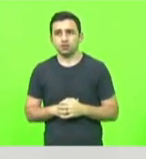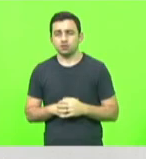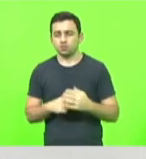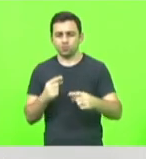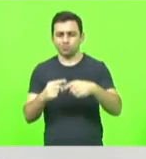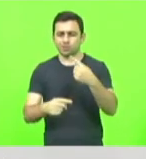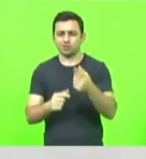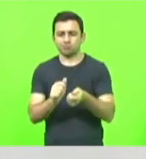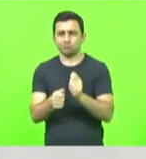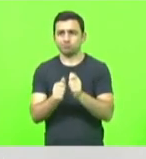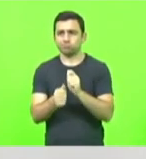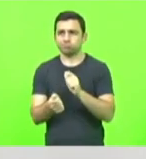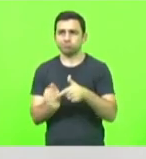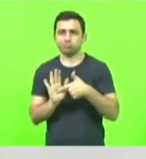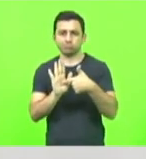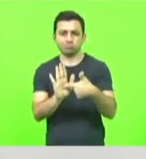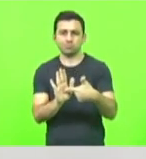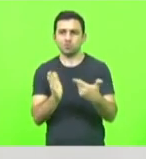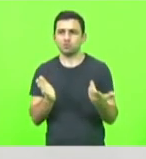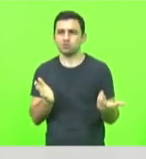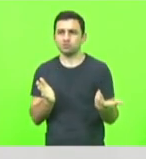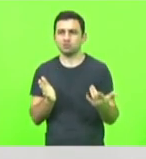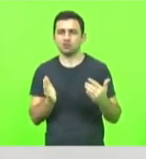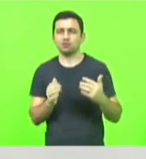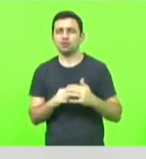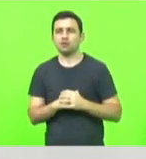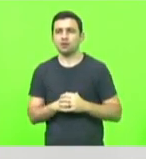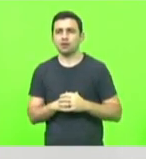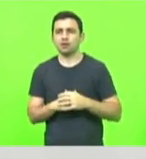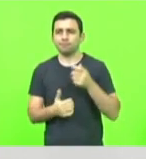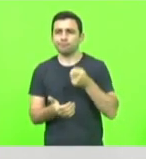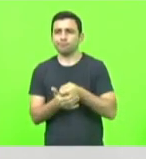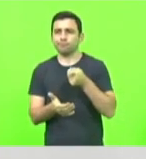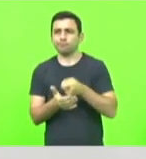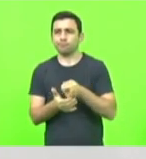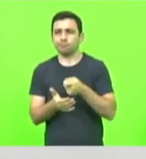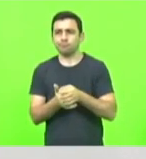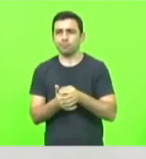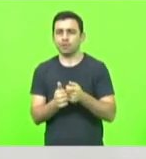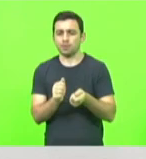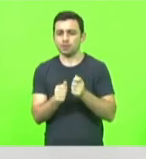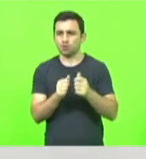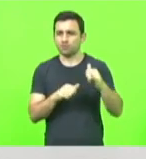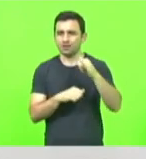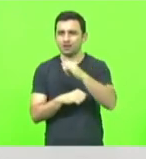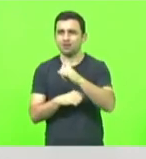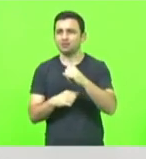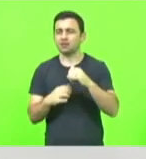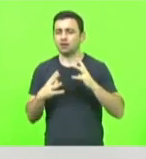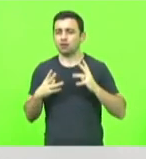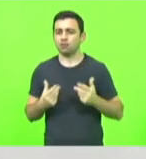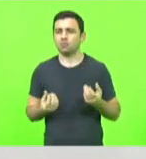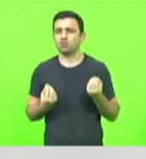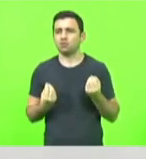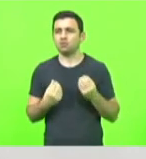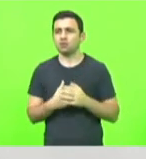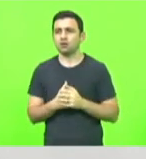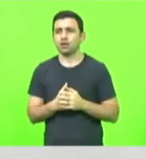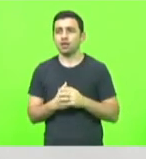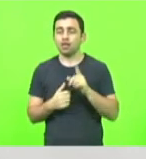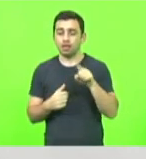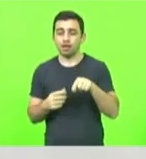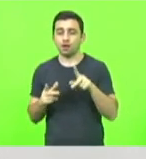sanitário. A exigência do passaporte sanitário, ele não faz nada mais do que transferir para